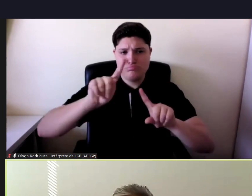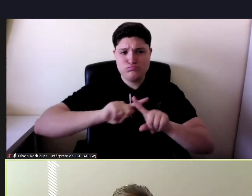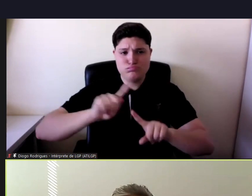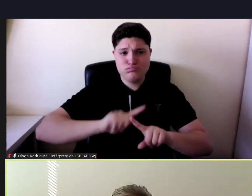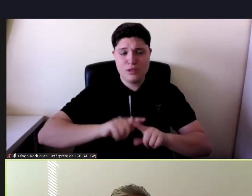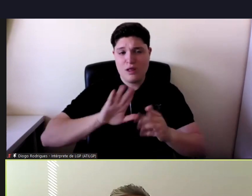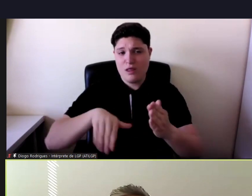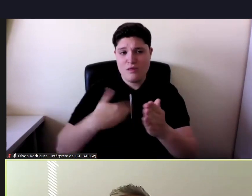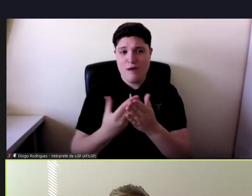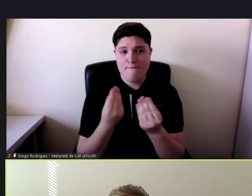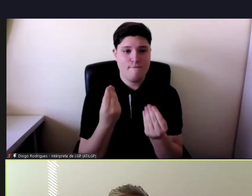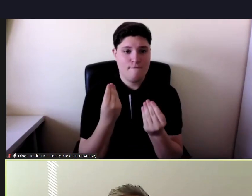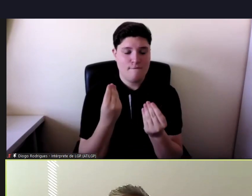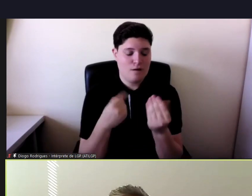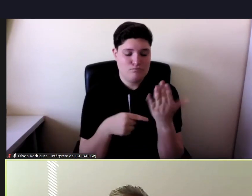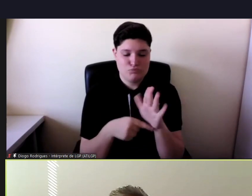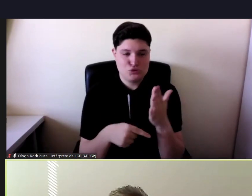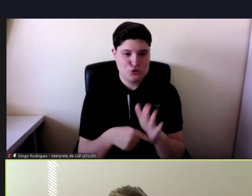aqui alguns.